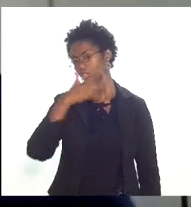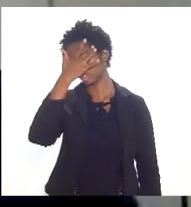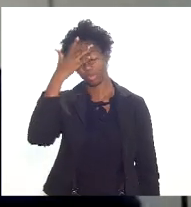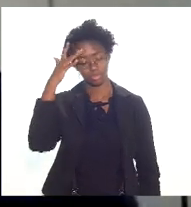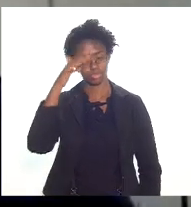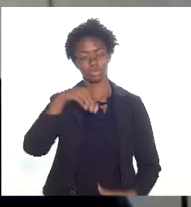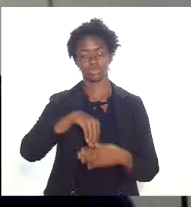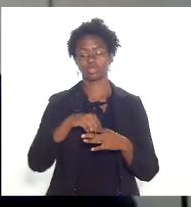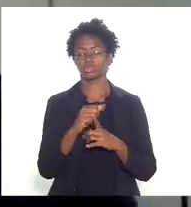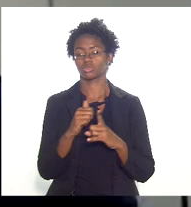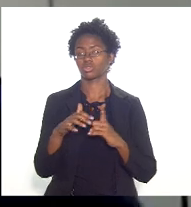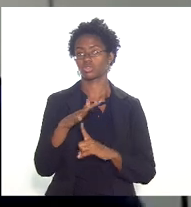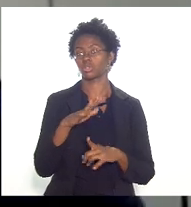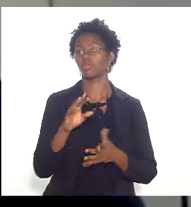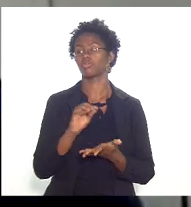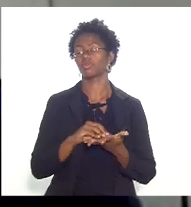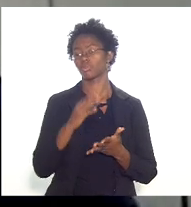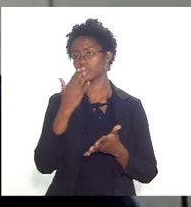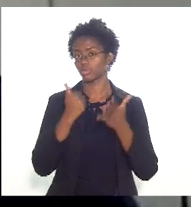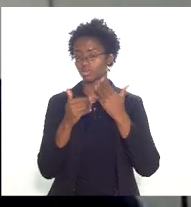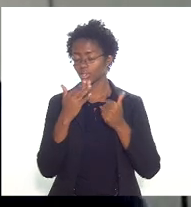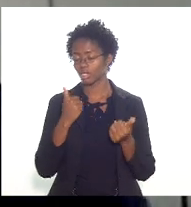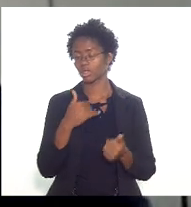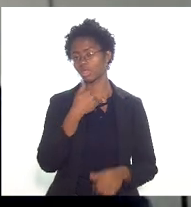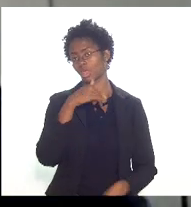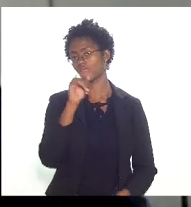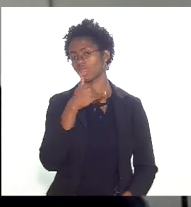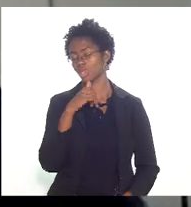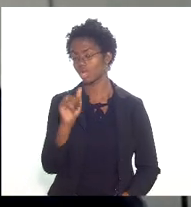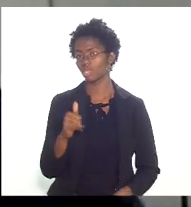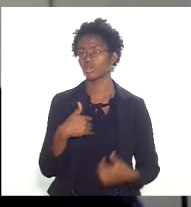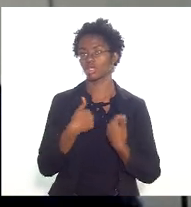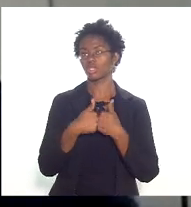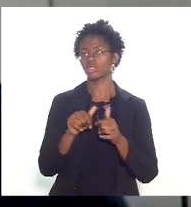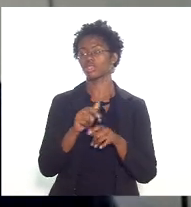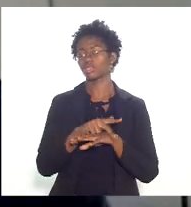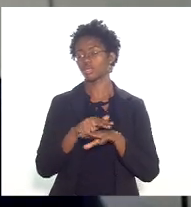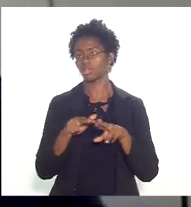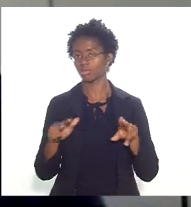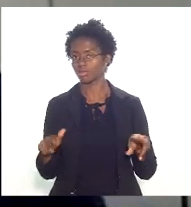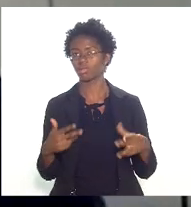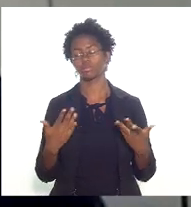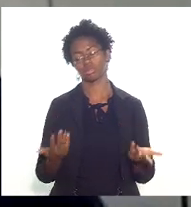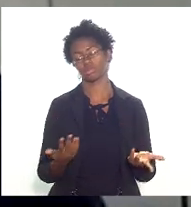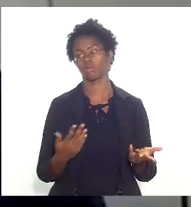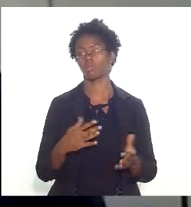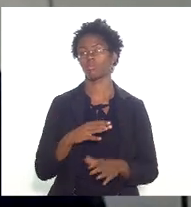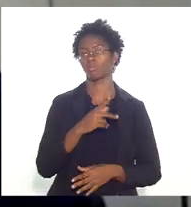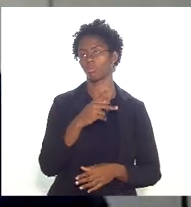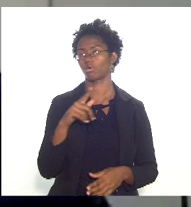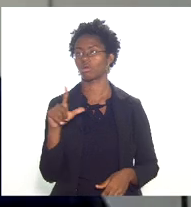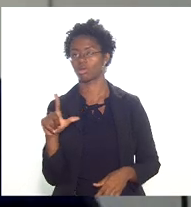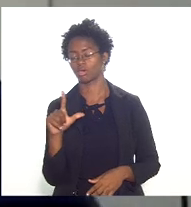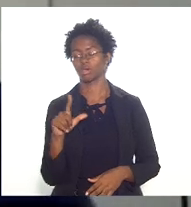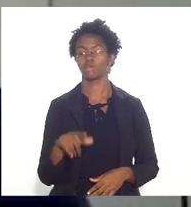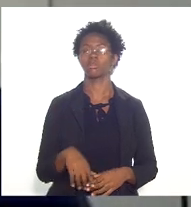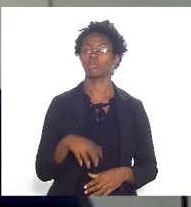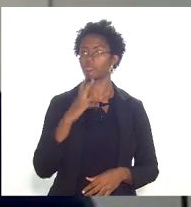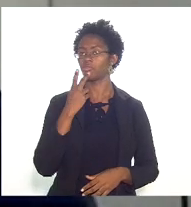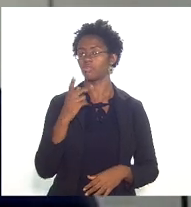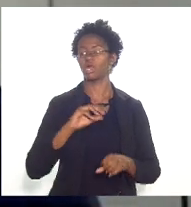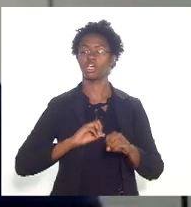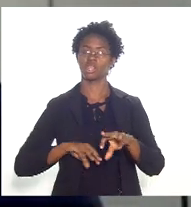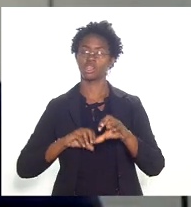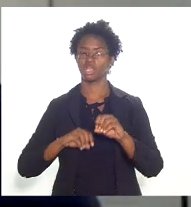sociedades é a falta de alimentos EA falta de energia elétrica EA falta de Transportes bom então o projeto a um definir a